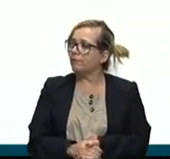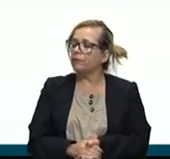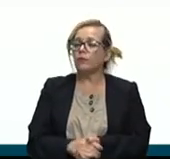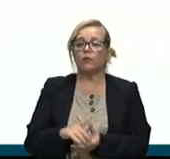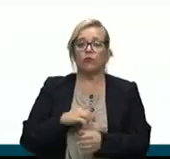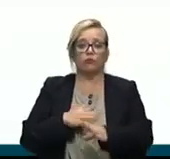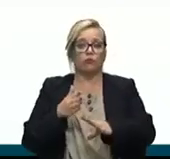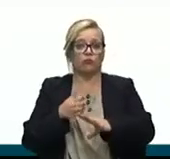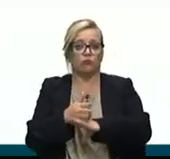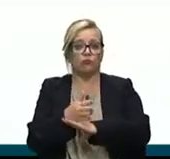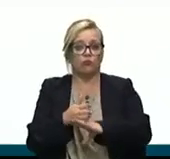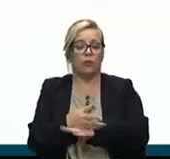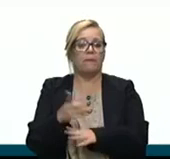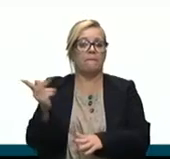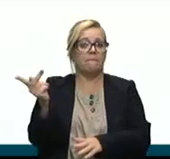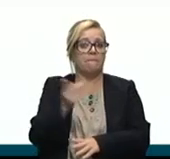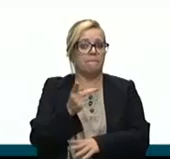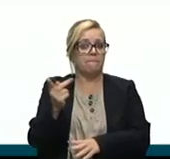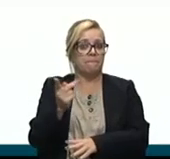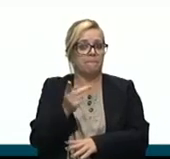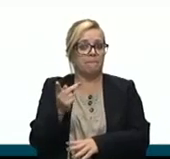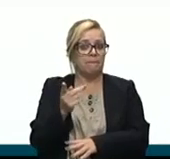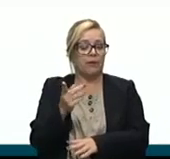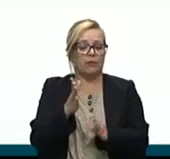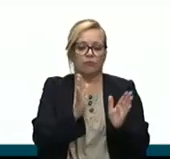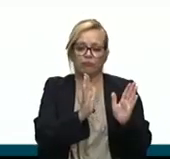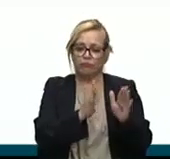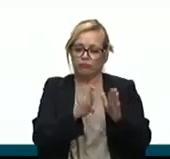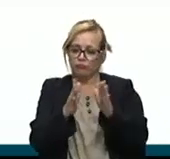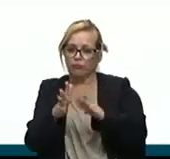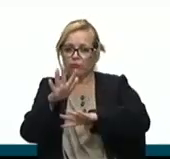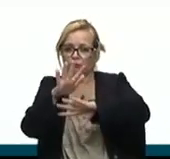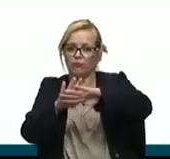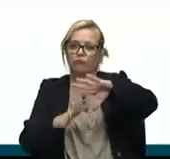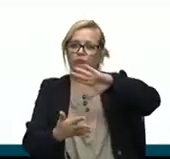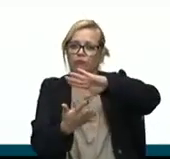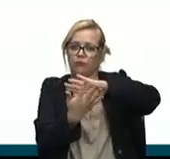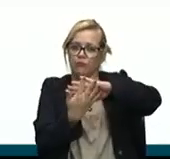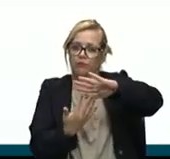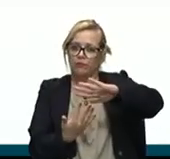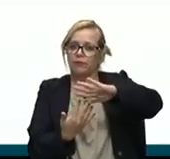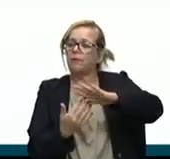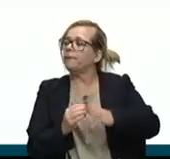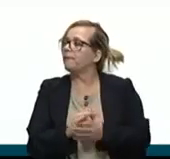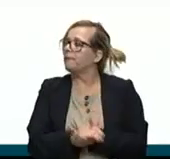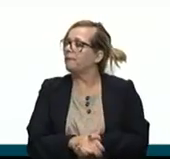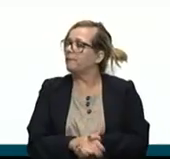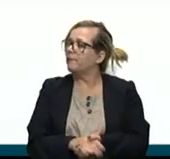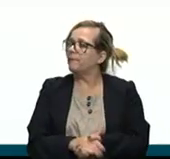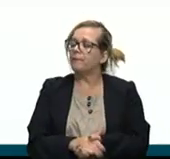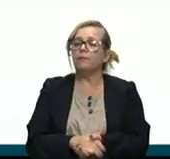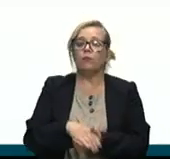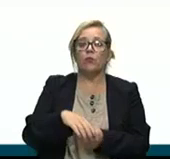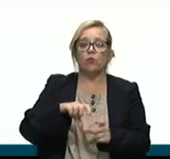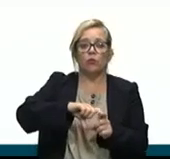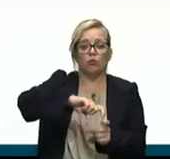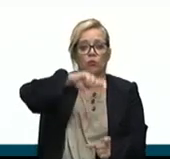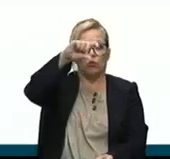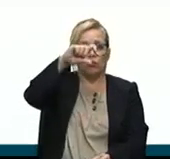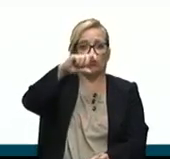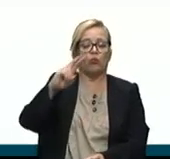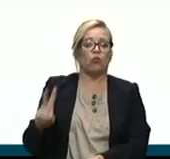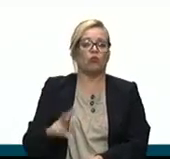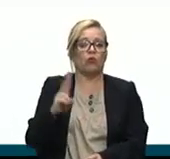vamos inserir pares ordenados nas células do Excel, em uma coluna, na primeira coluna,